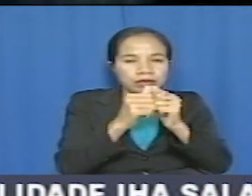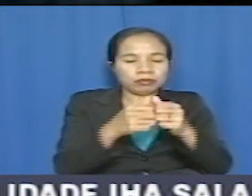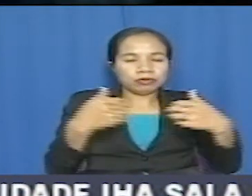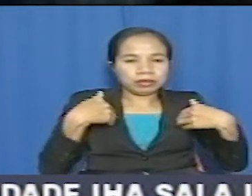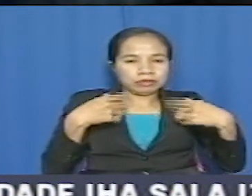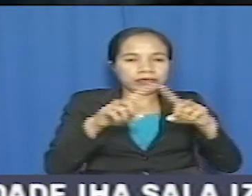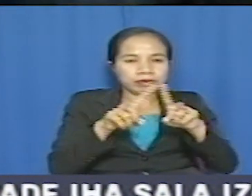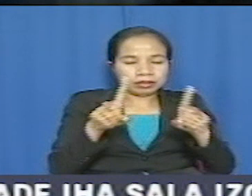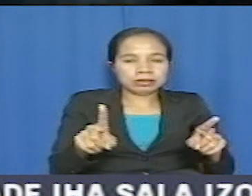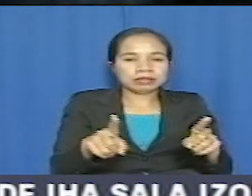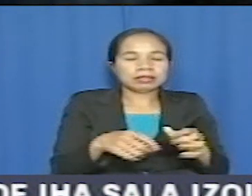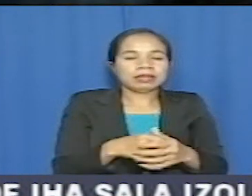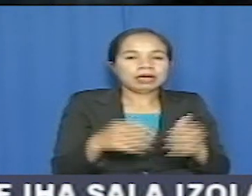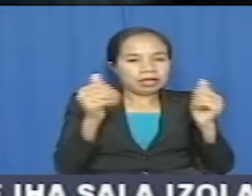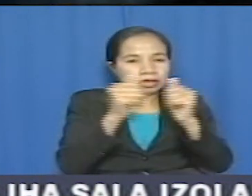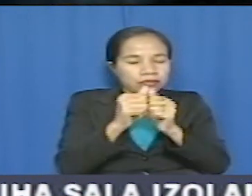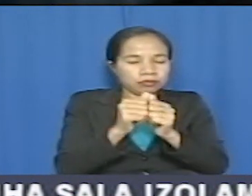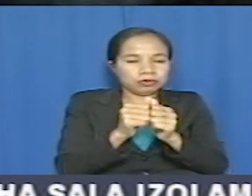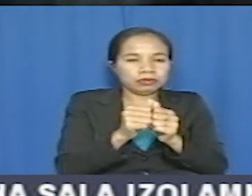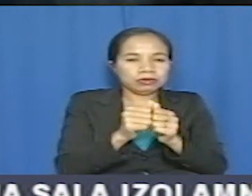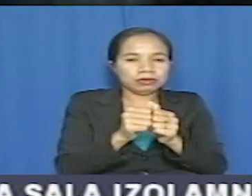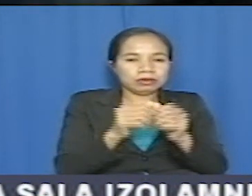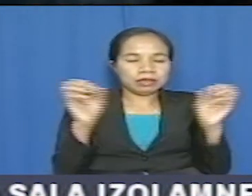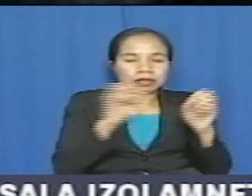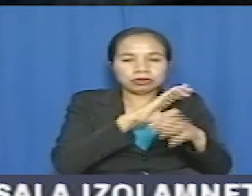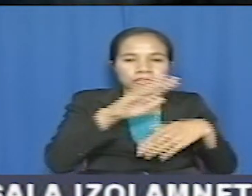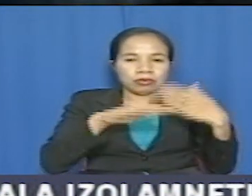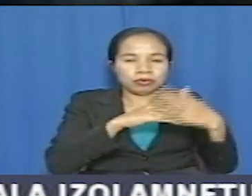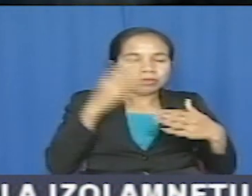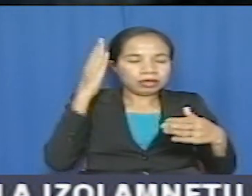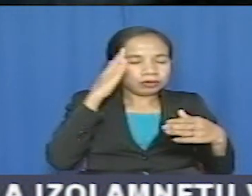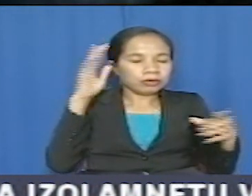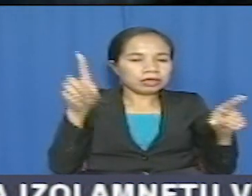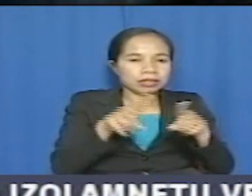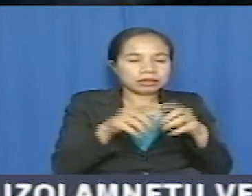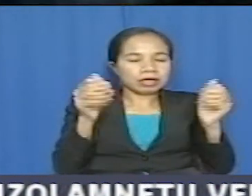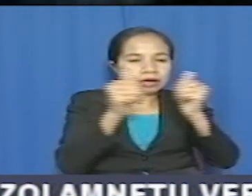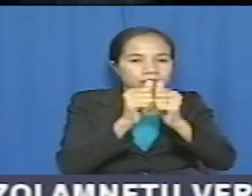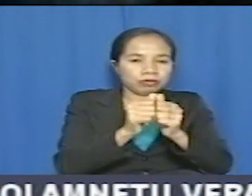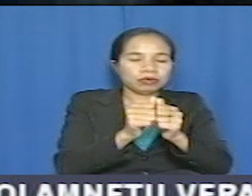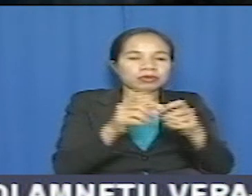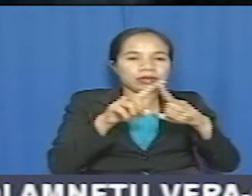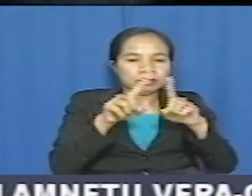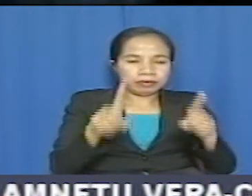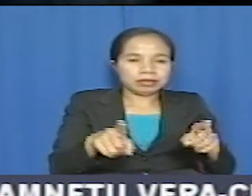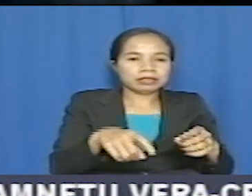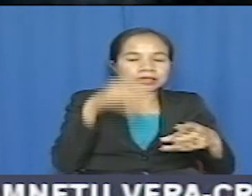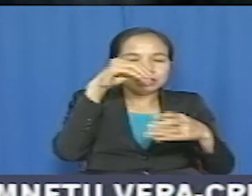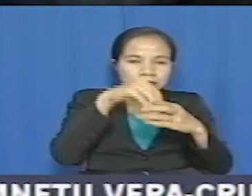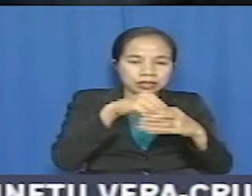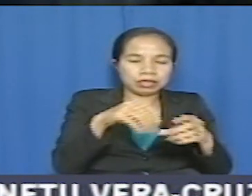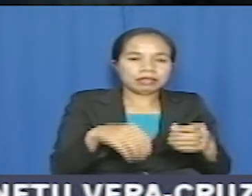nilara. Hamotu Klaus, o tot Hanoi Hanesandet. Hamotu e diferența ni lara,